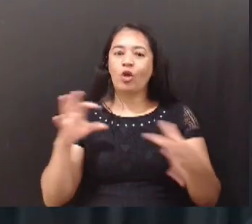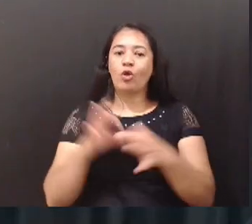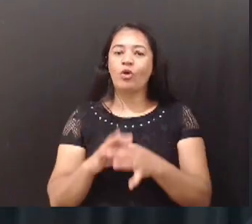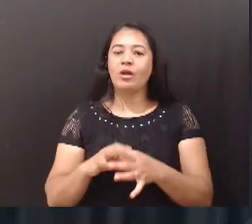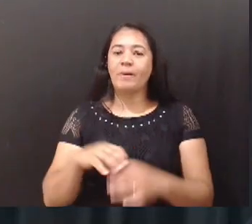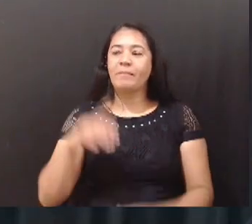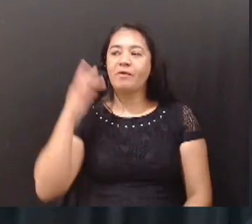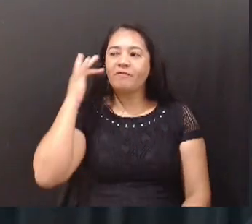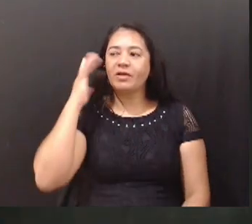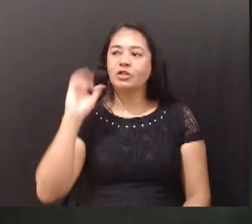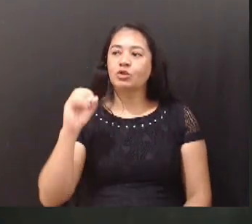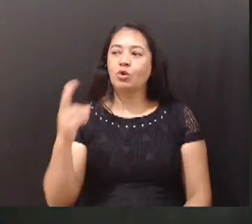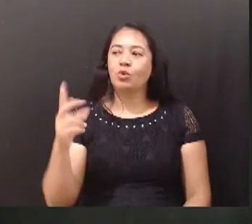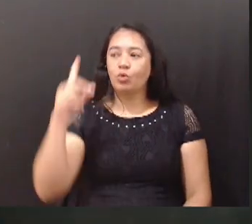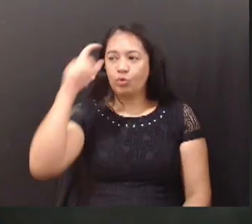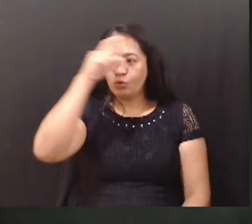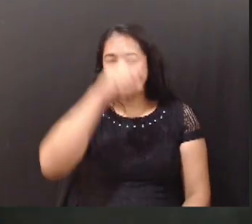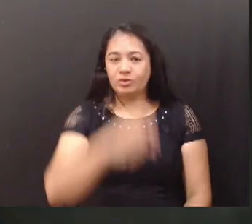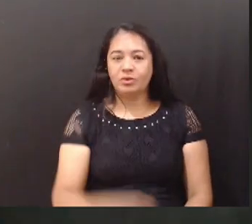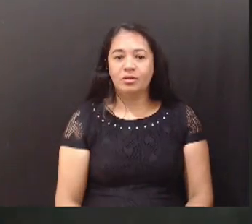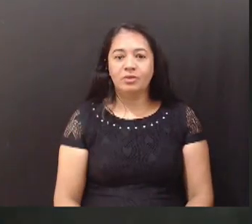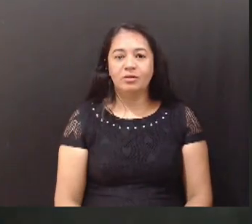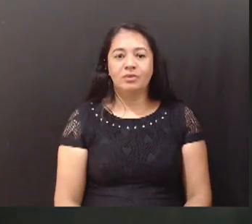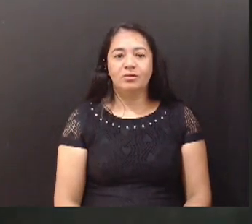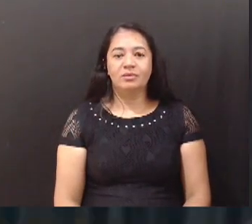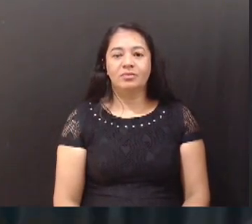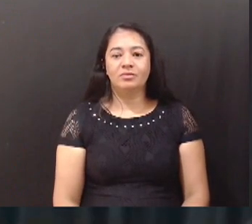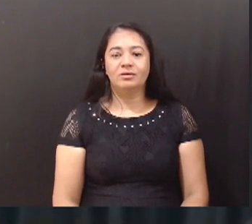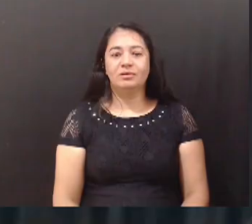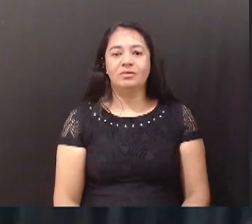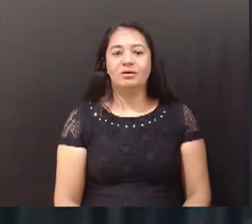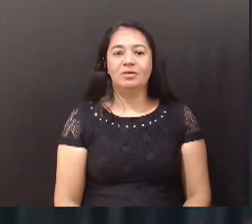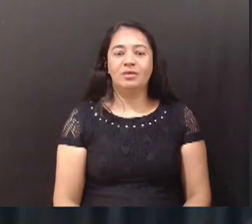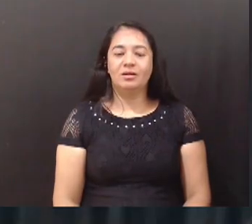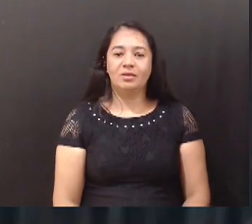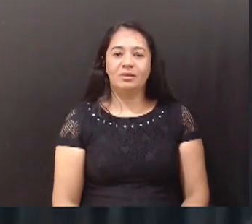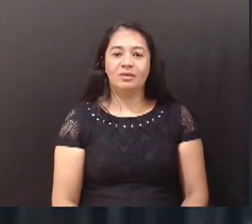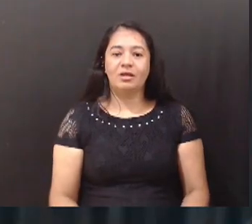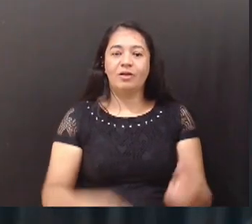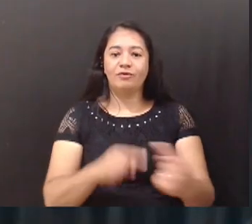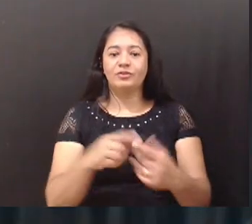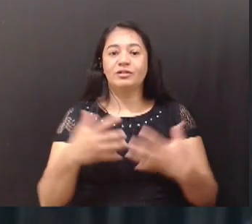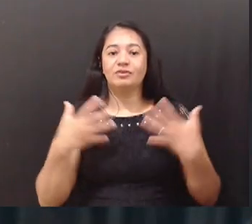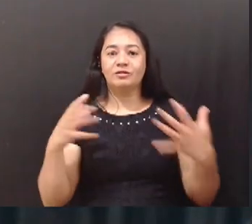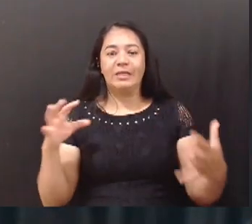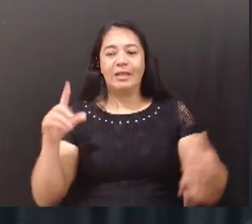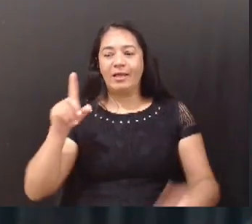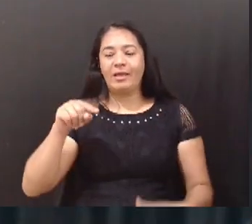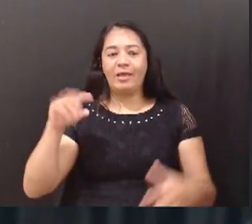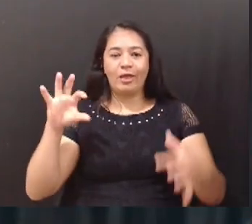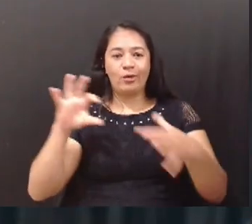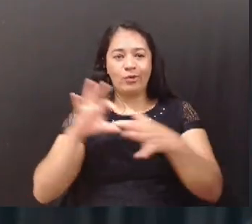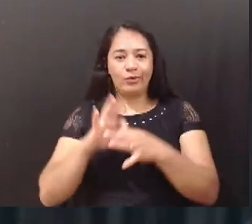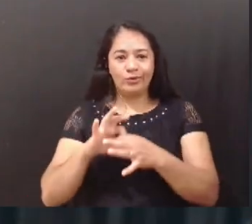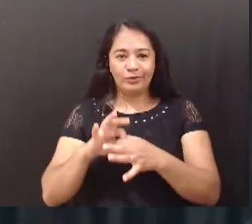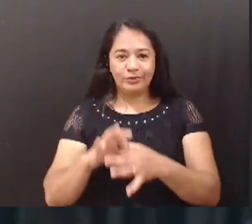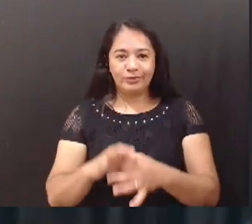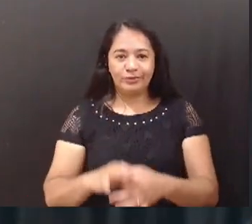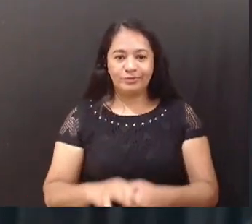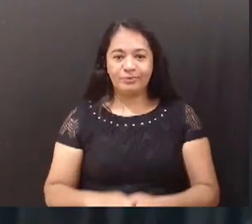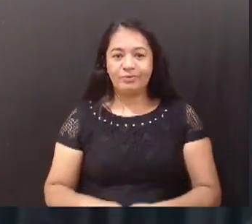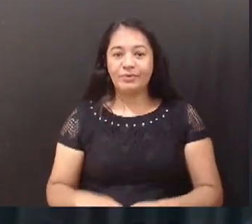difícil se conectar com as pessoas? Bem mais fácil. Bem mais fácil. A função da alegria é a conexão. Uau! Você vê que no filme ela quer...